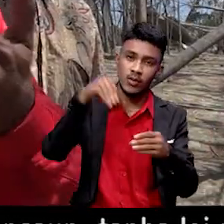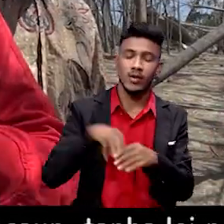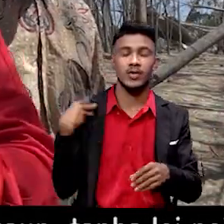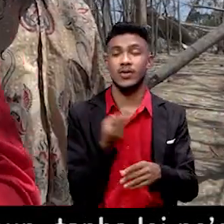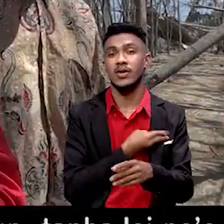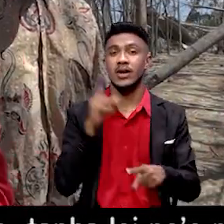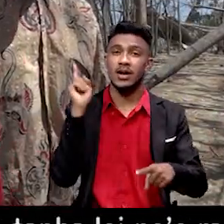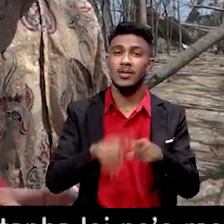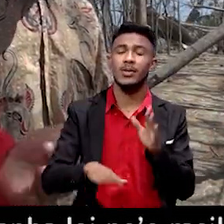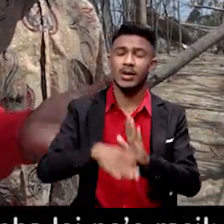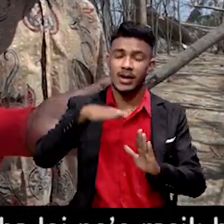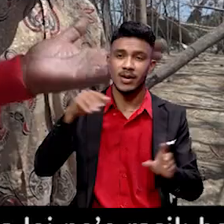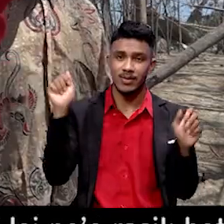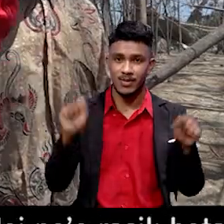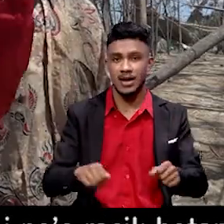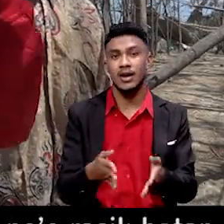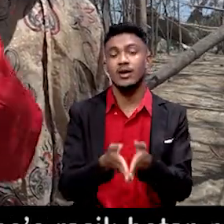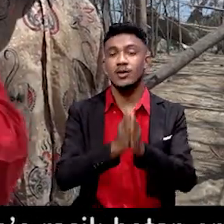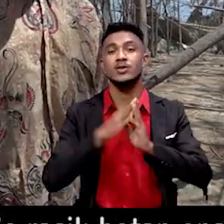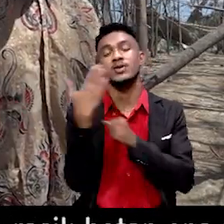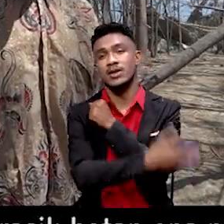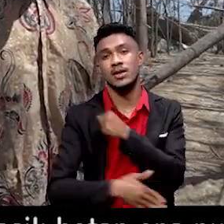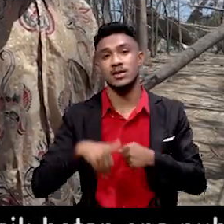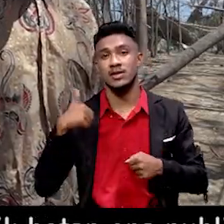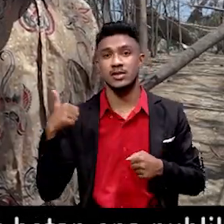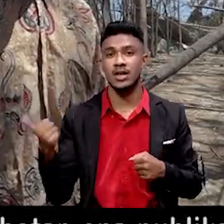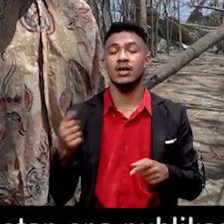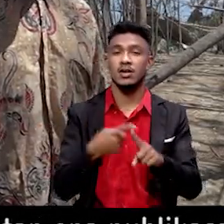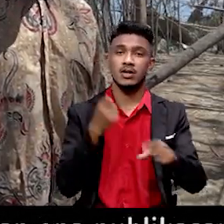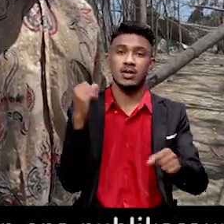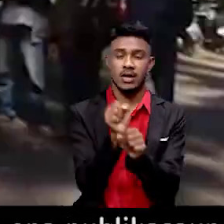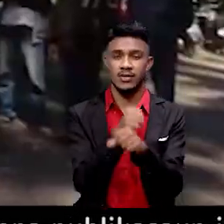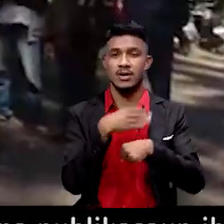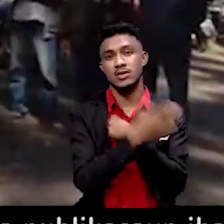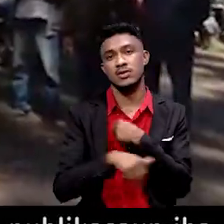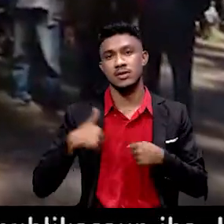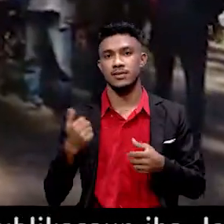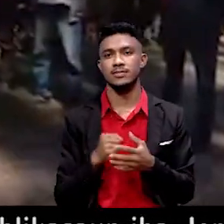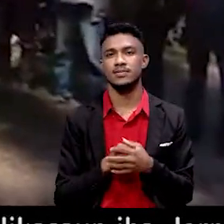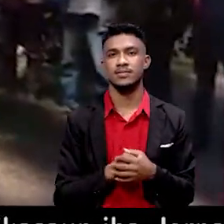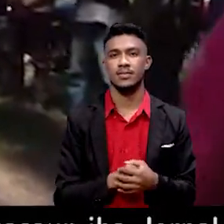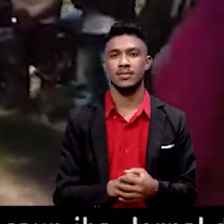lá toba, maca, e tabele, aumenta o si, produção café, o si Israel.